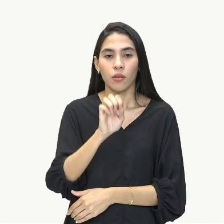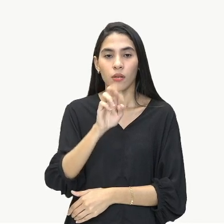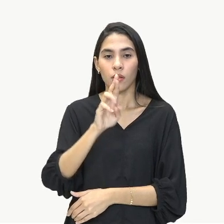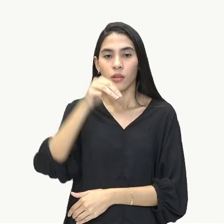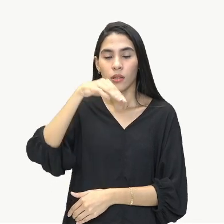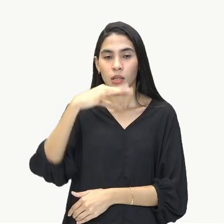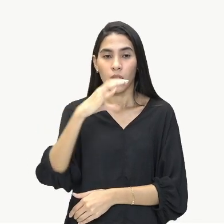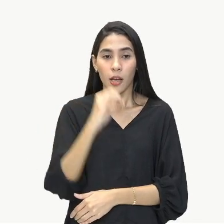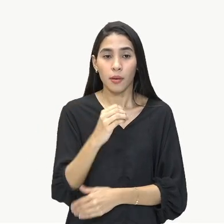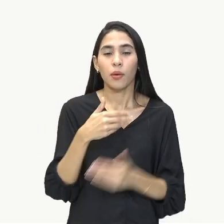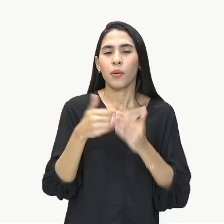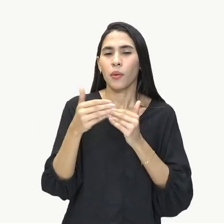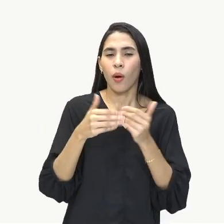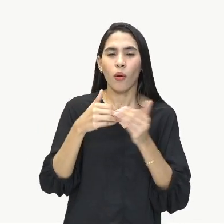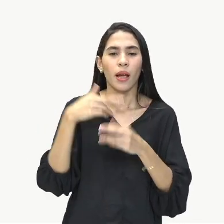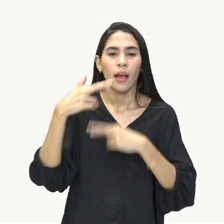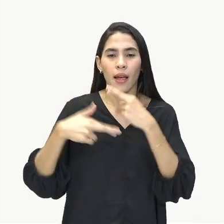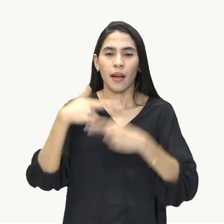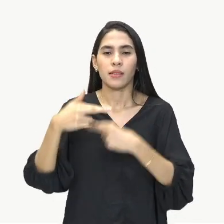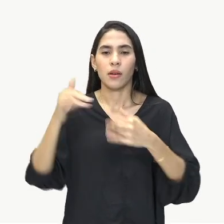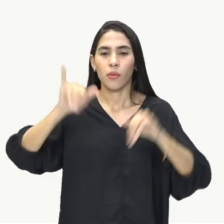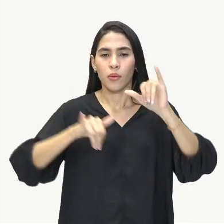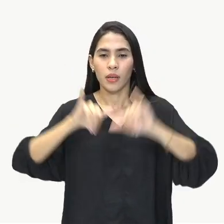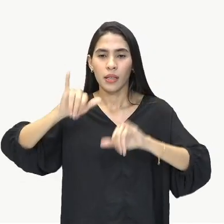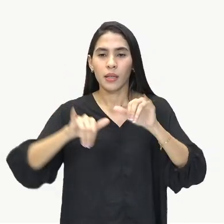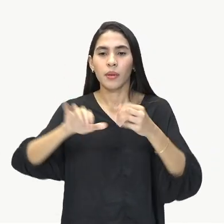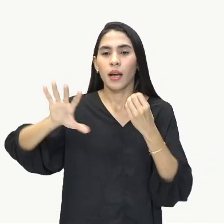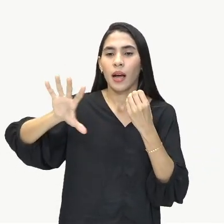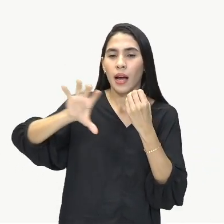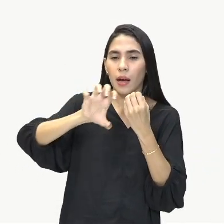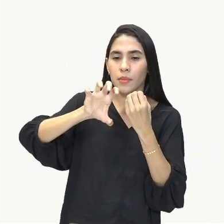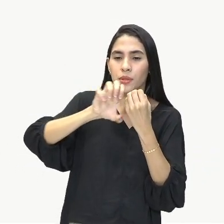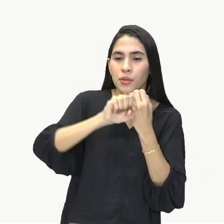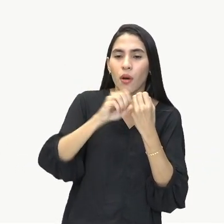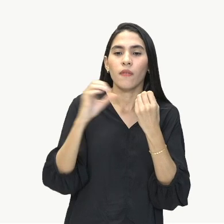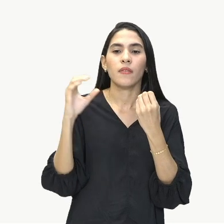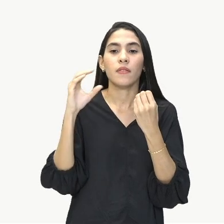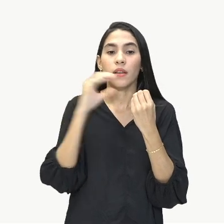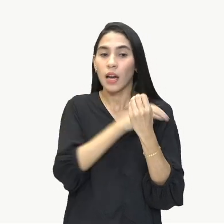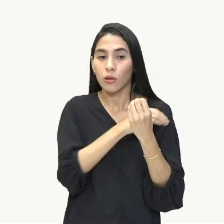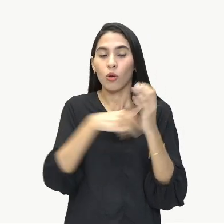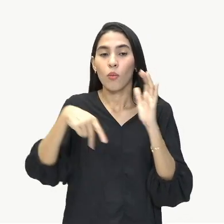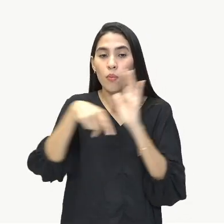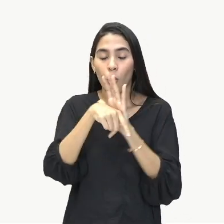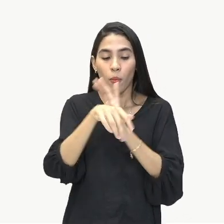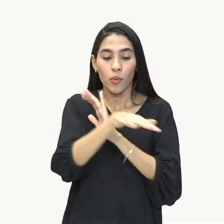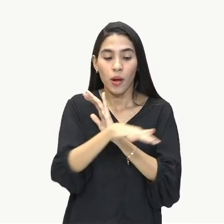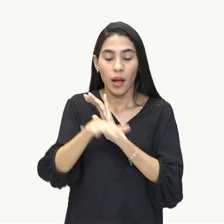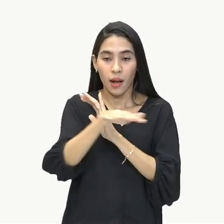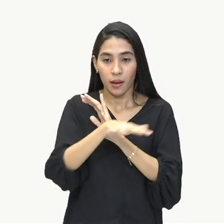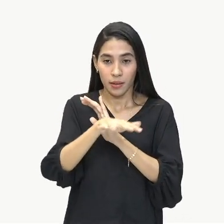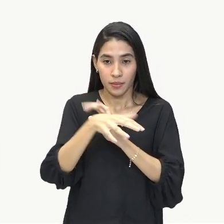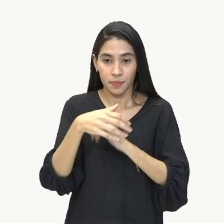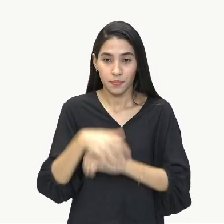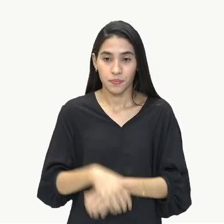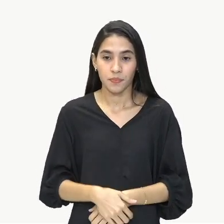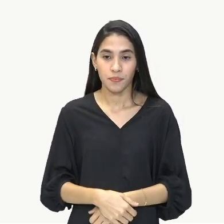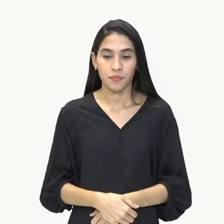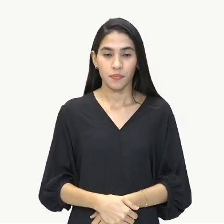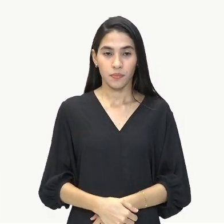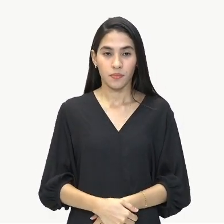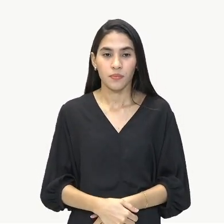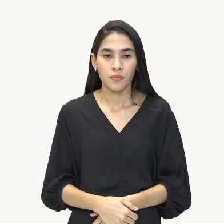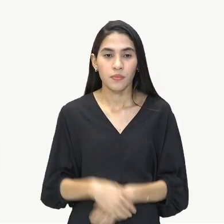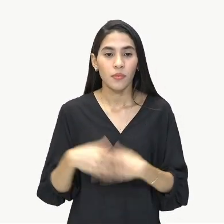É qualquer reação química que absorve calor de seu ambiente. A